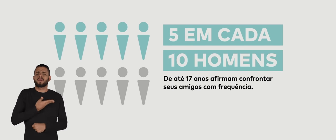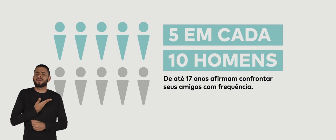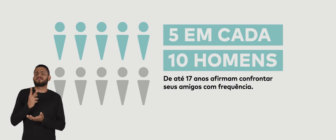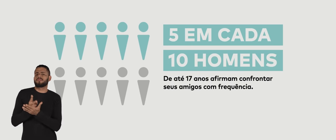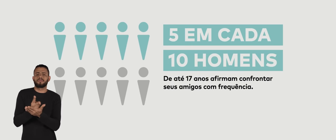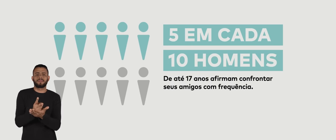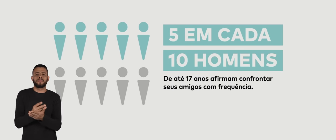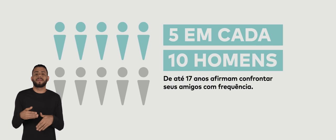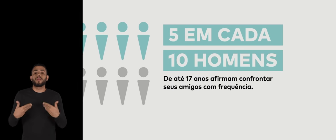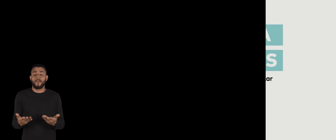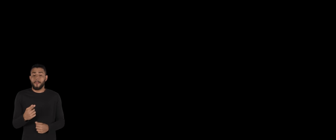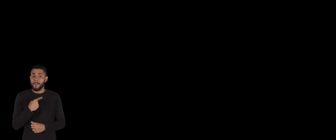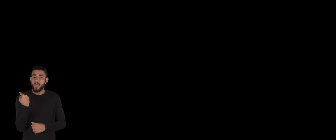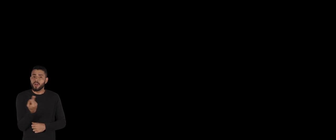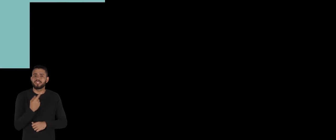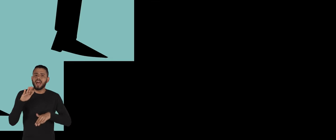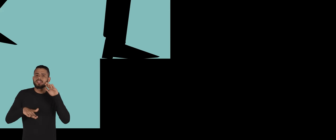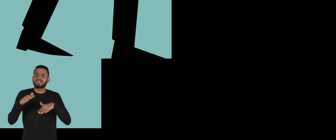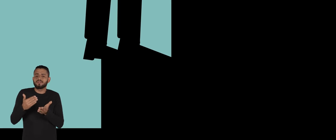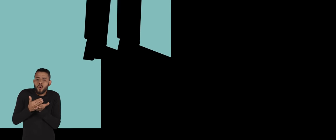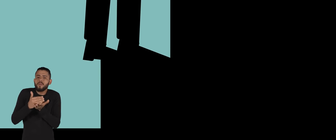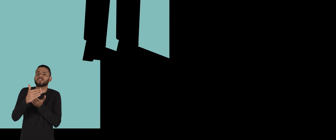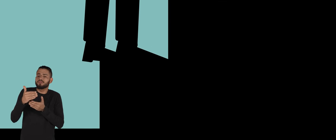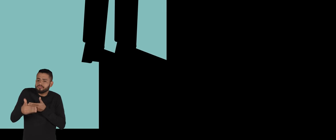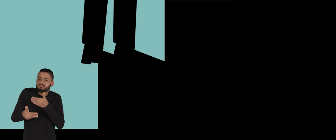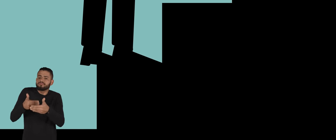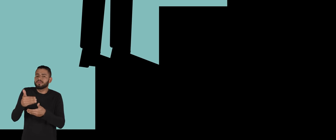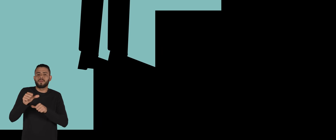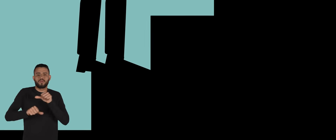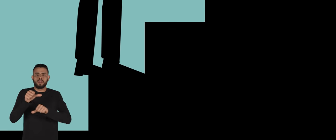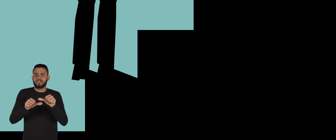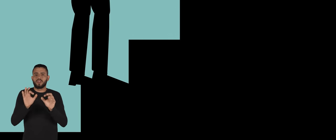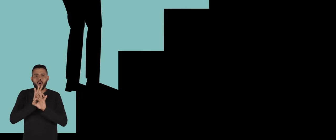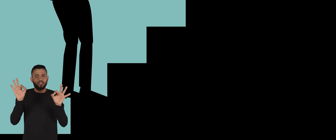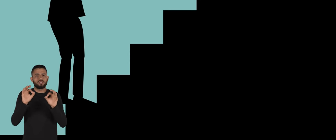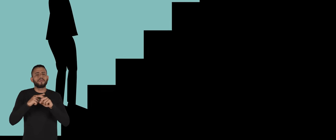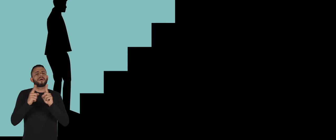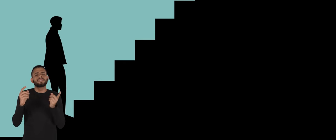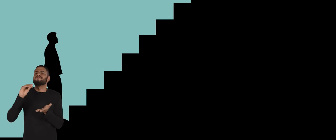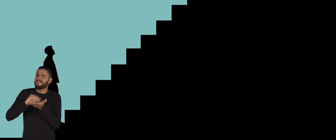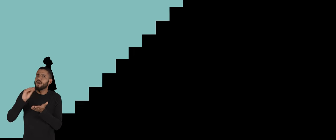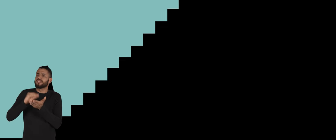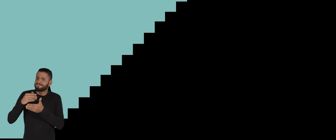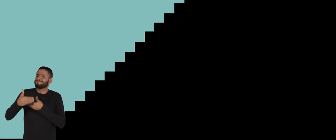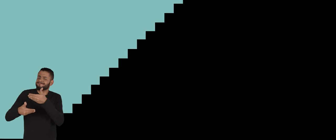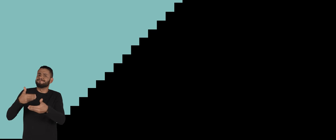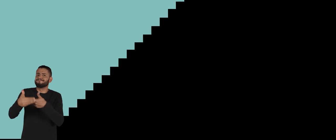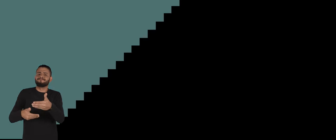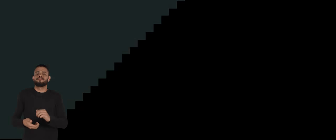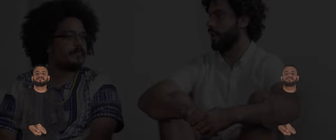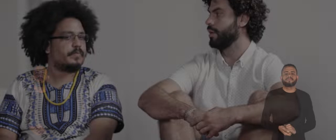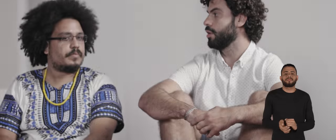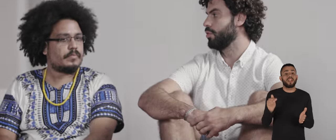amigos com frequência ou seja muitos de nós parecem ter dado o primeiro passo para a mudança o que é ótimo mas há muitos outros degraus pela